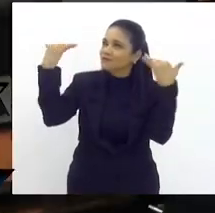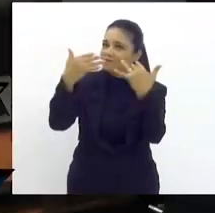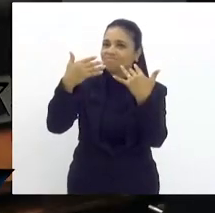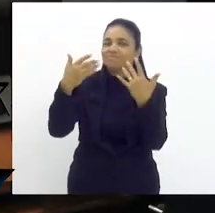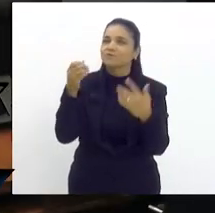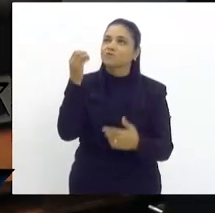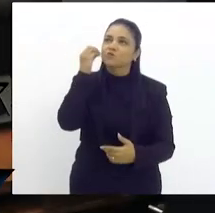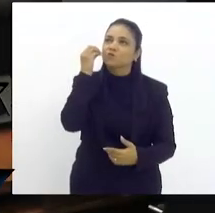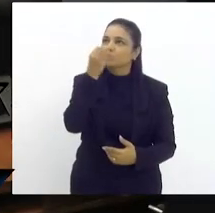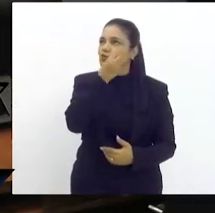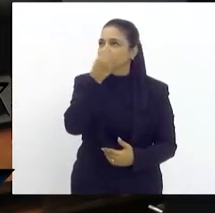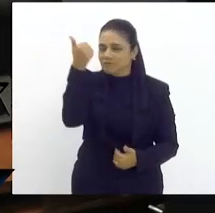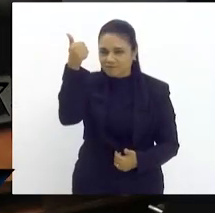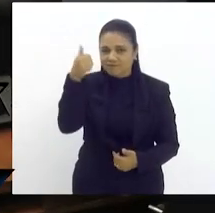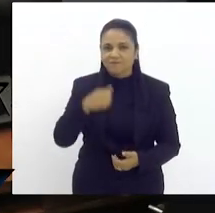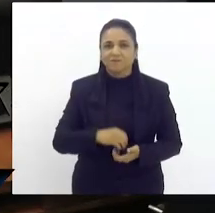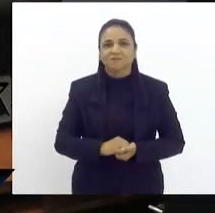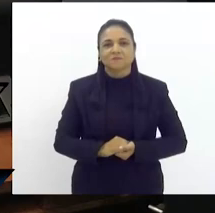beijo